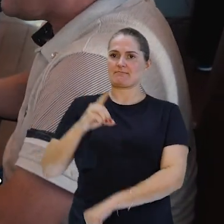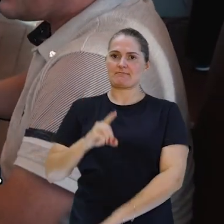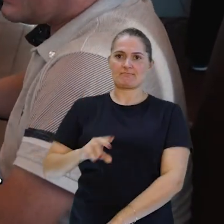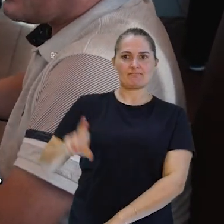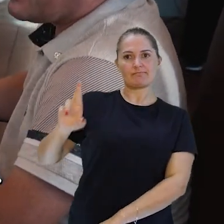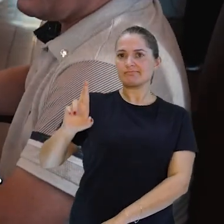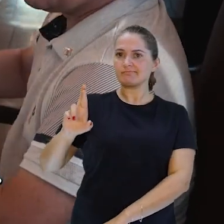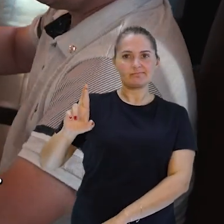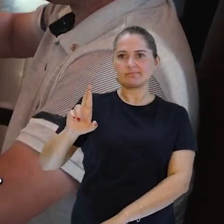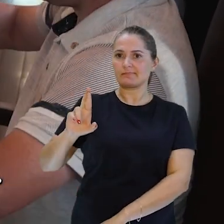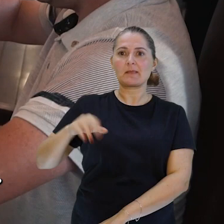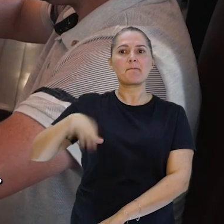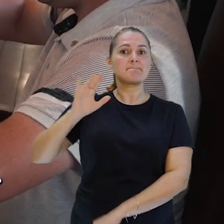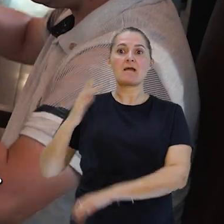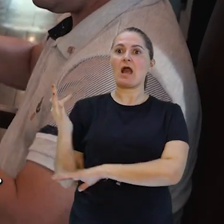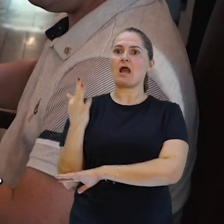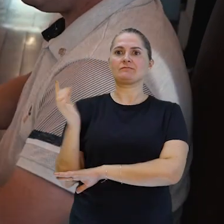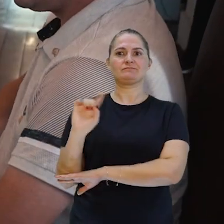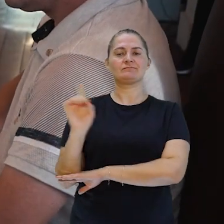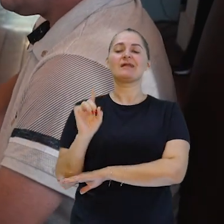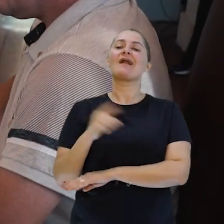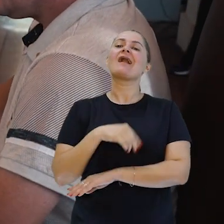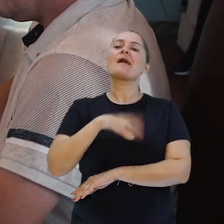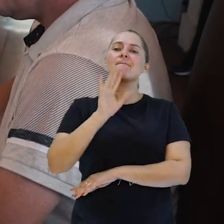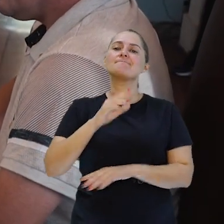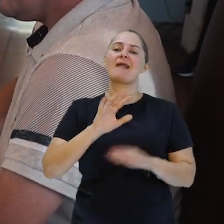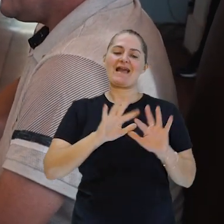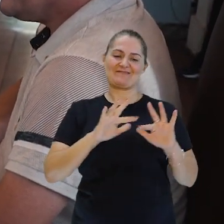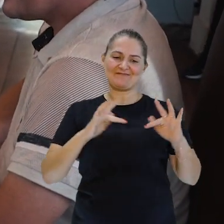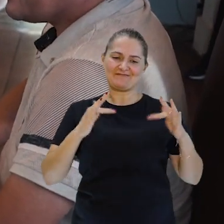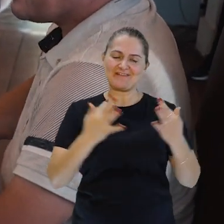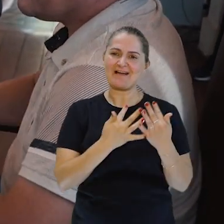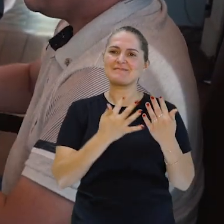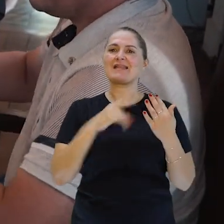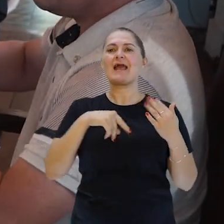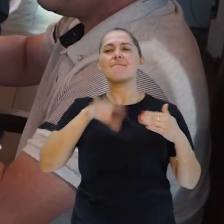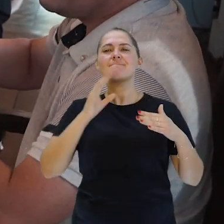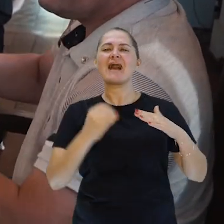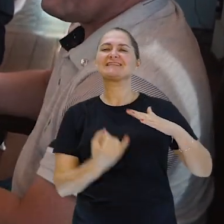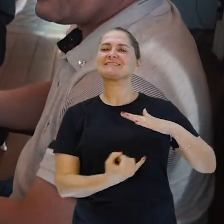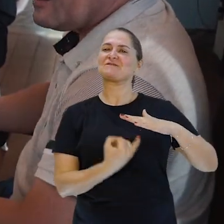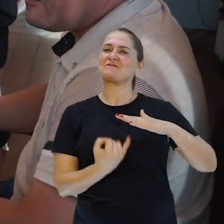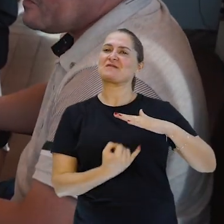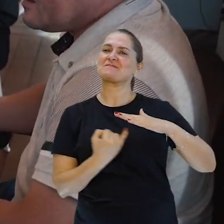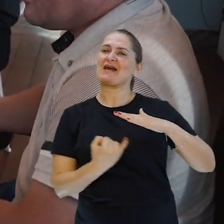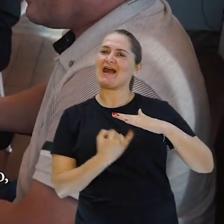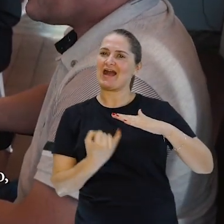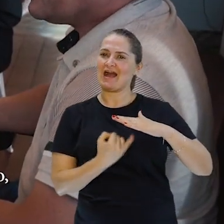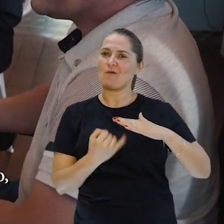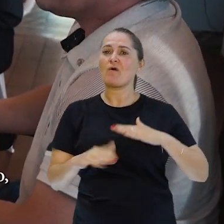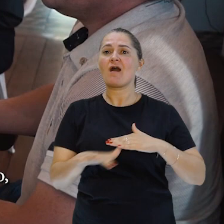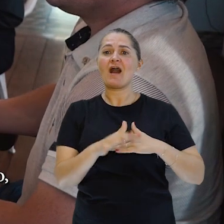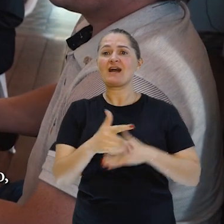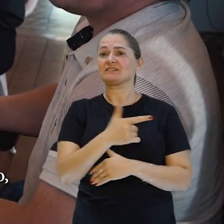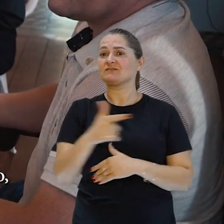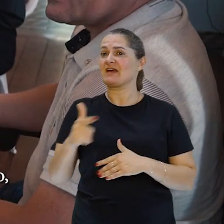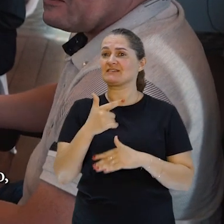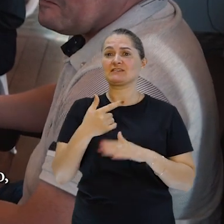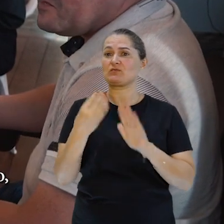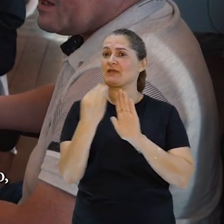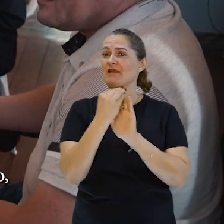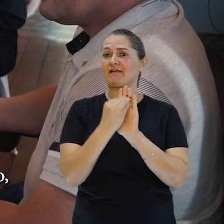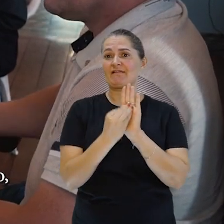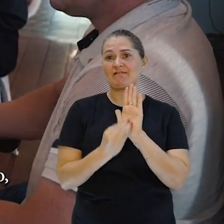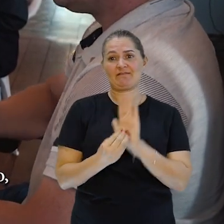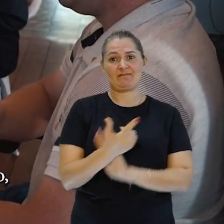mestrado, doutorado, né? Essa parte é mais formal. Essa parte é mais de famílias, elas são, ou é bem informal, ou muitas vezes não tem nem